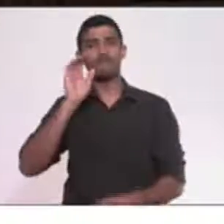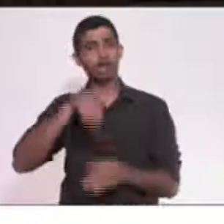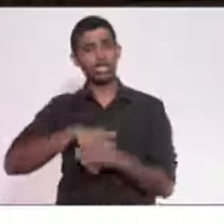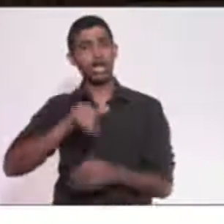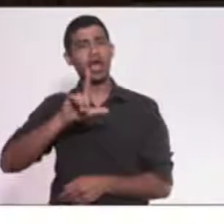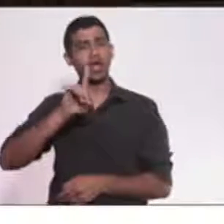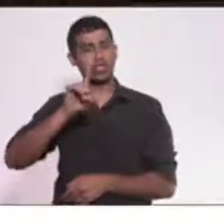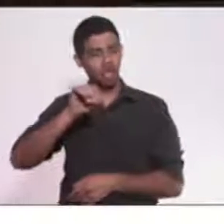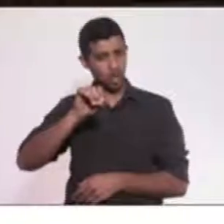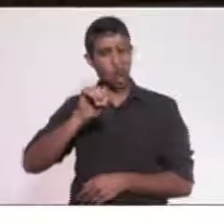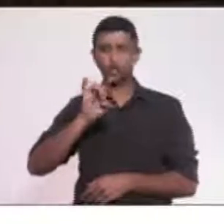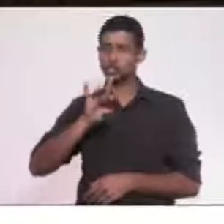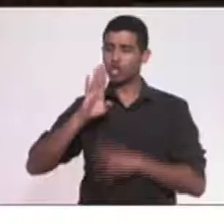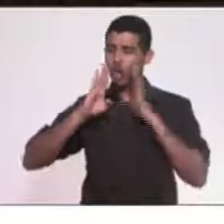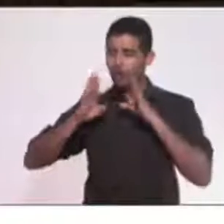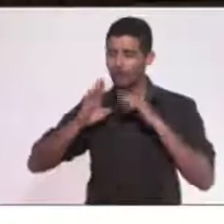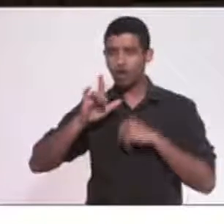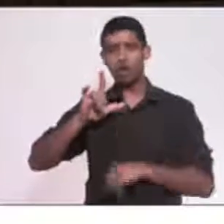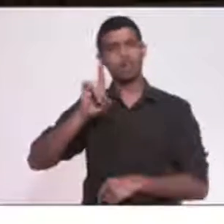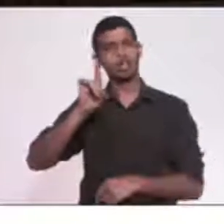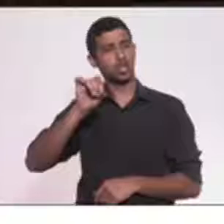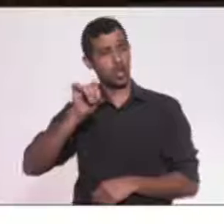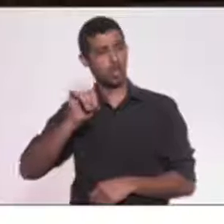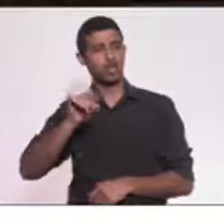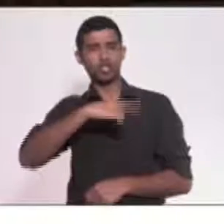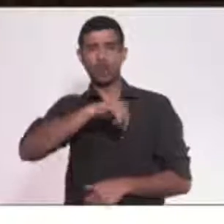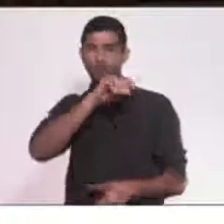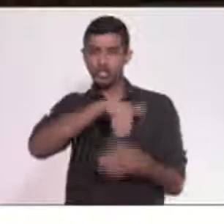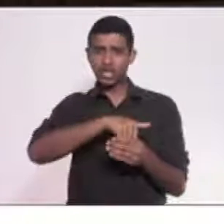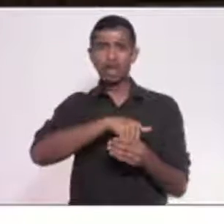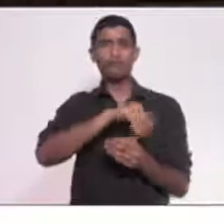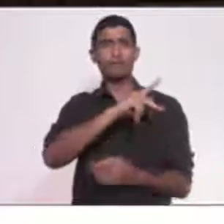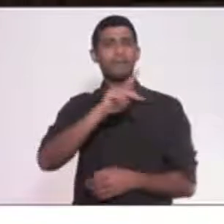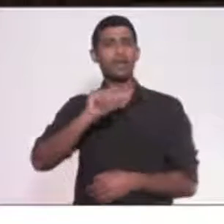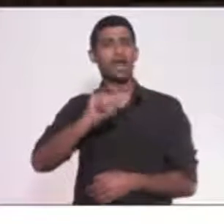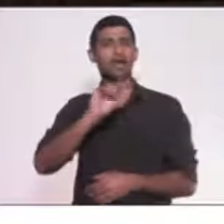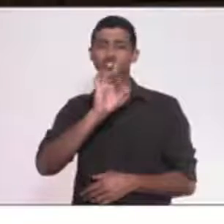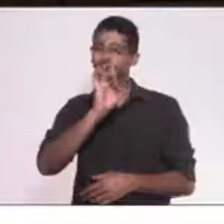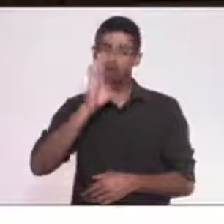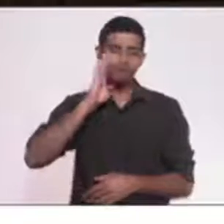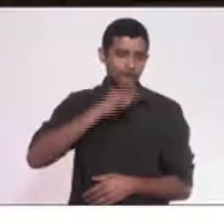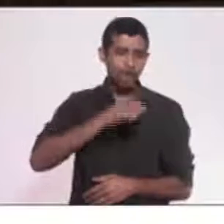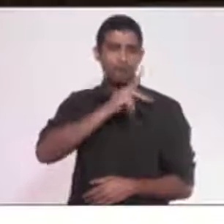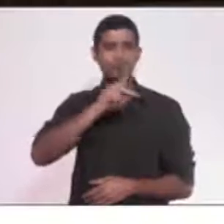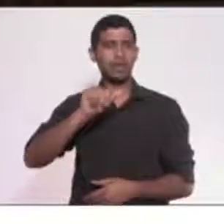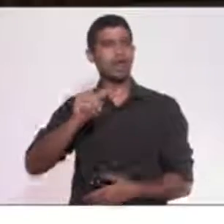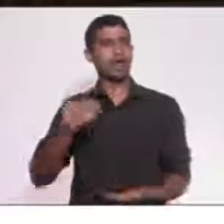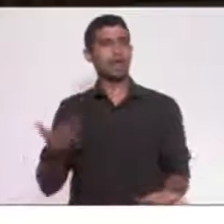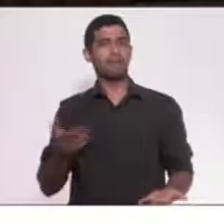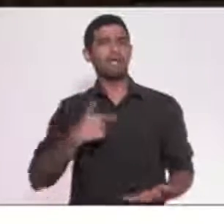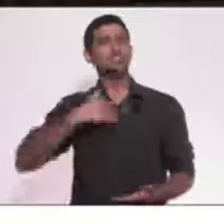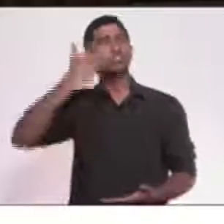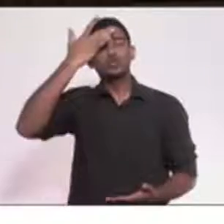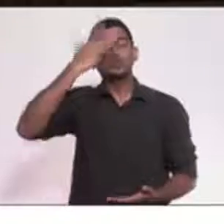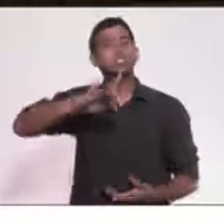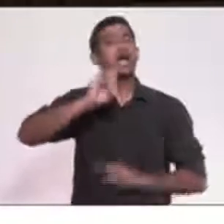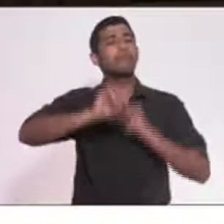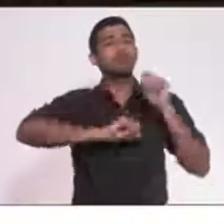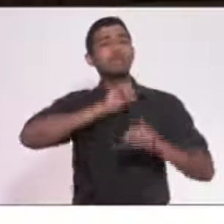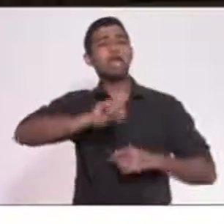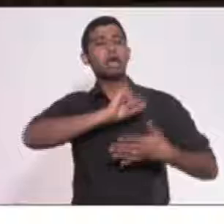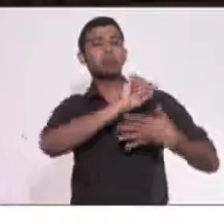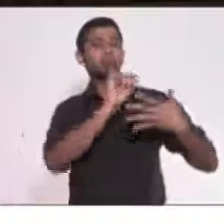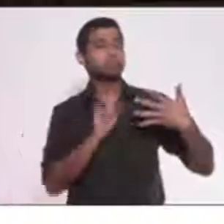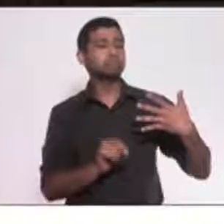só olhando para a LDO, votamos PPA só olhando para o PPA, sem saber quais são as formas de enfrentamento,